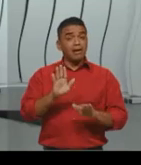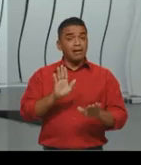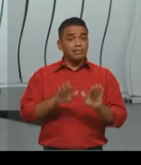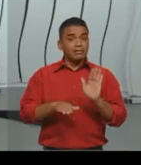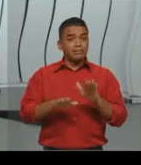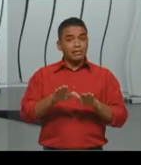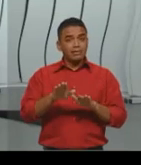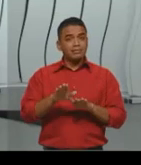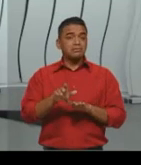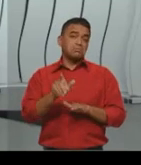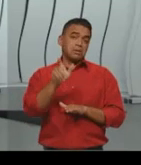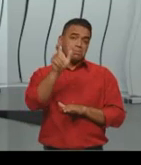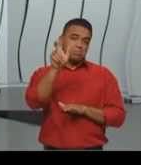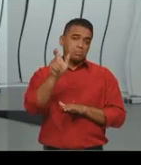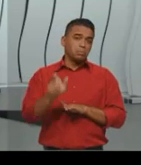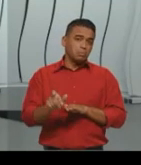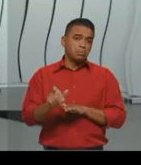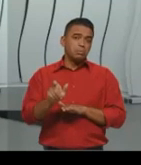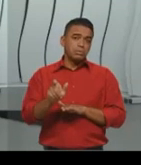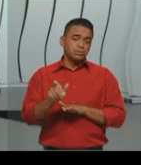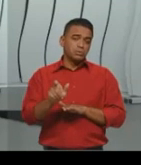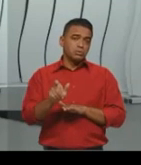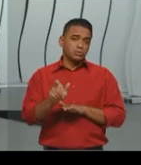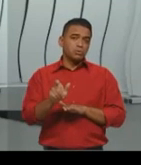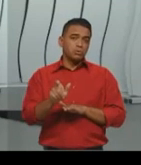o